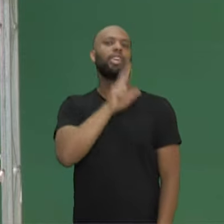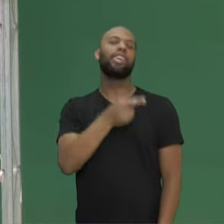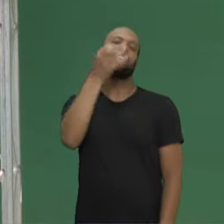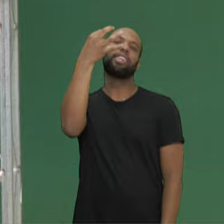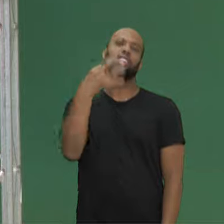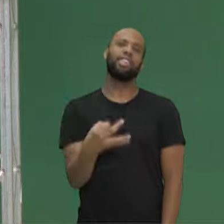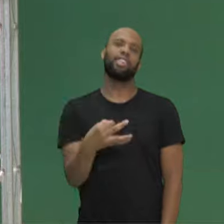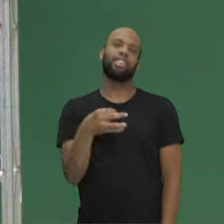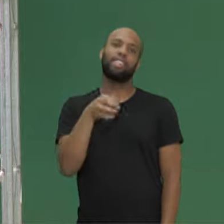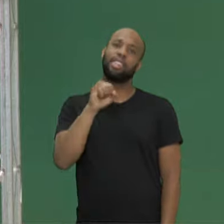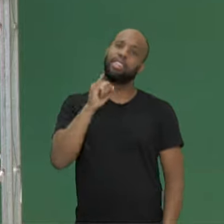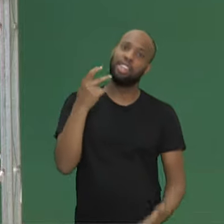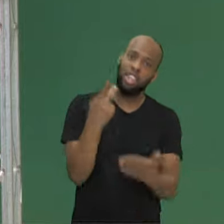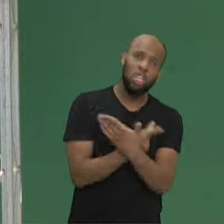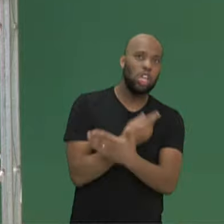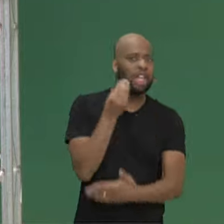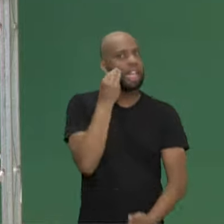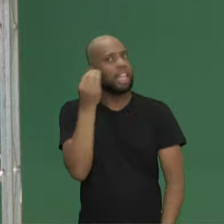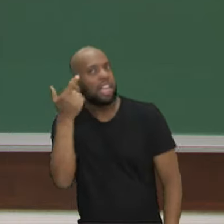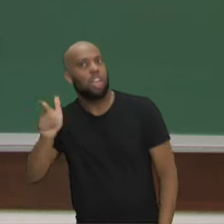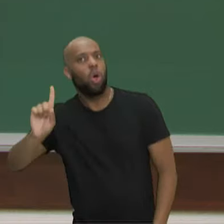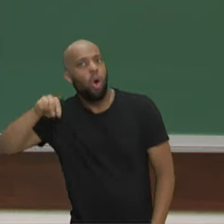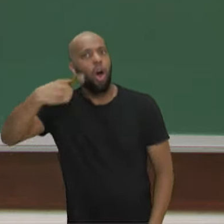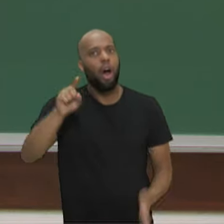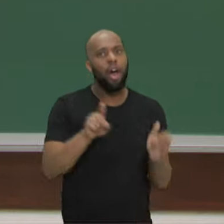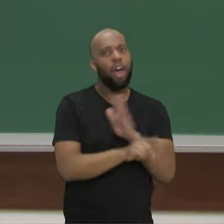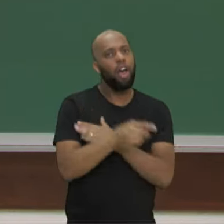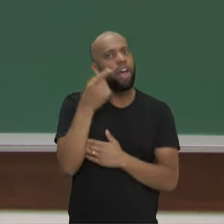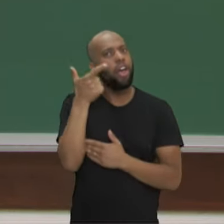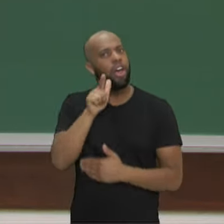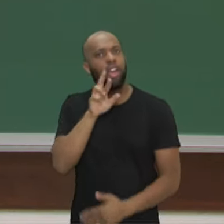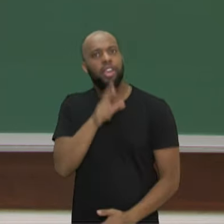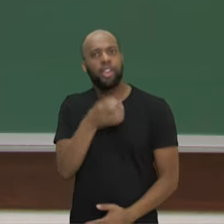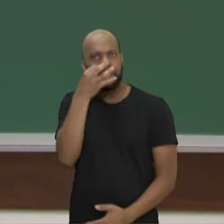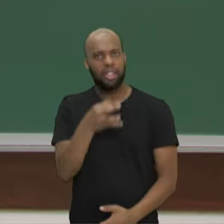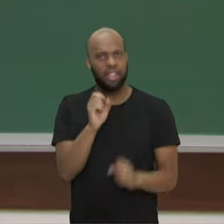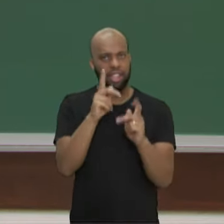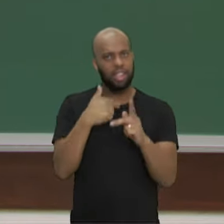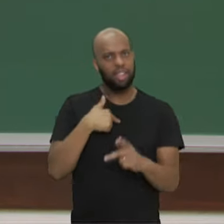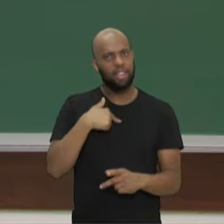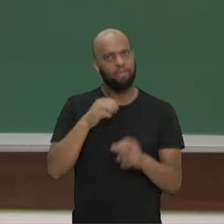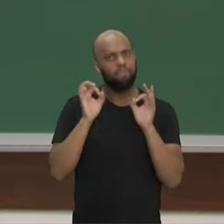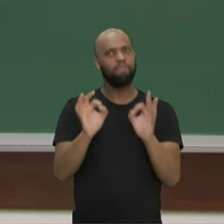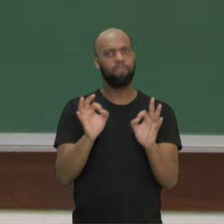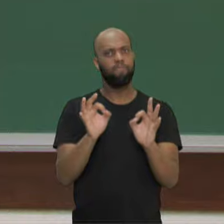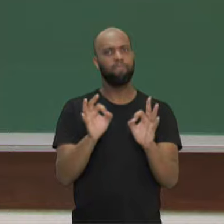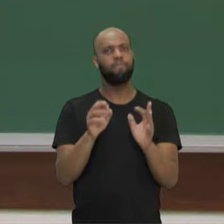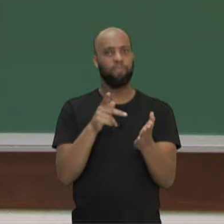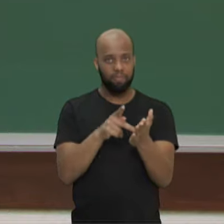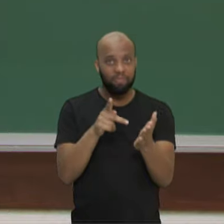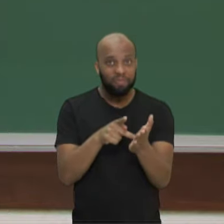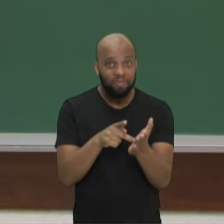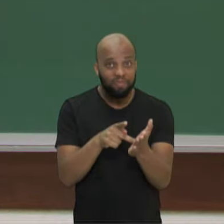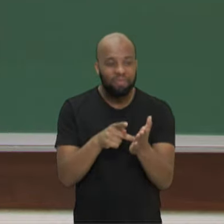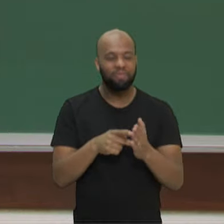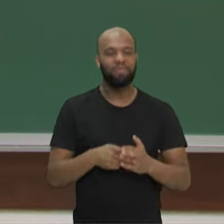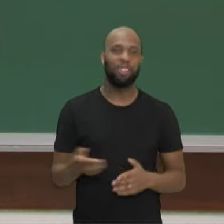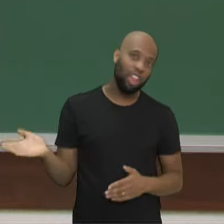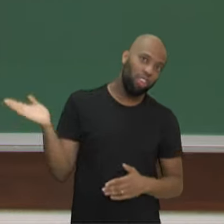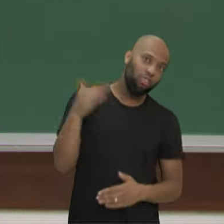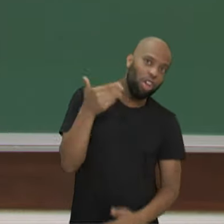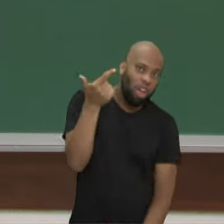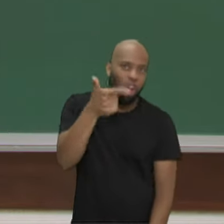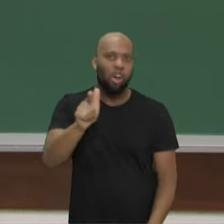acertou. Quem errou, tenta na próxima, que vai acertar, eu tenho certeza, não é mesmo? Vamos